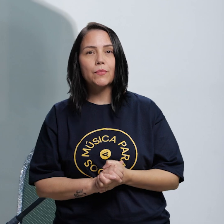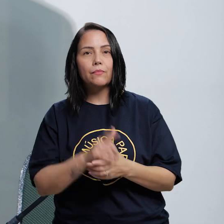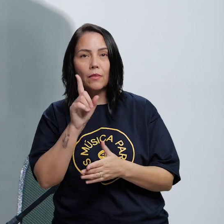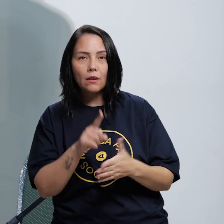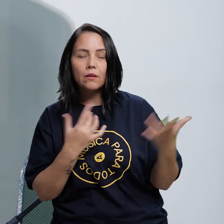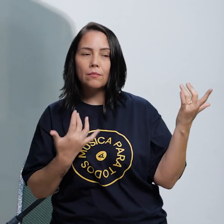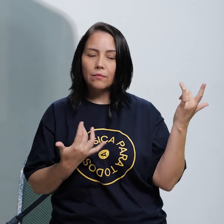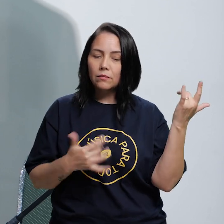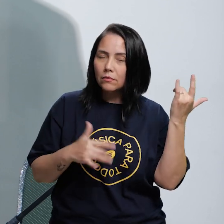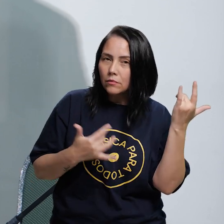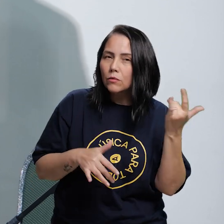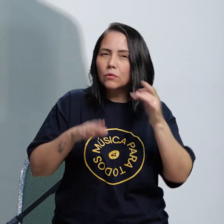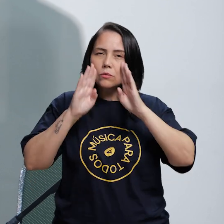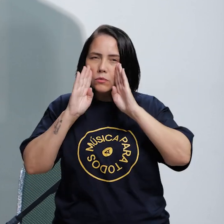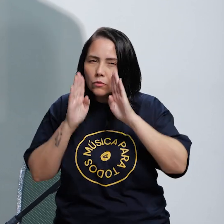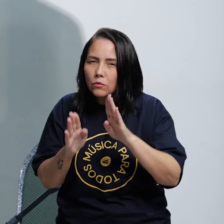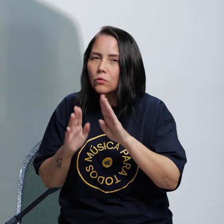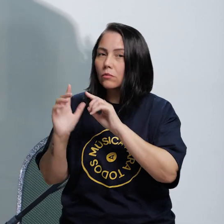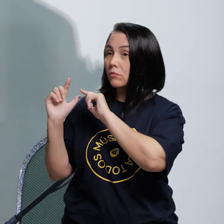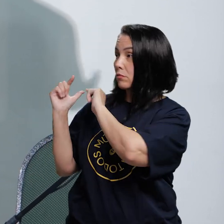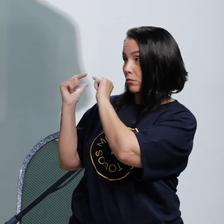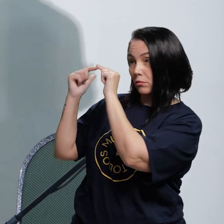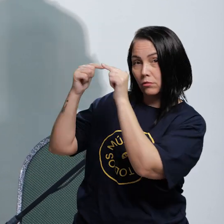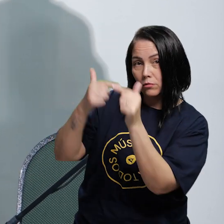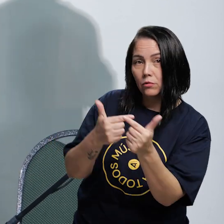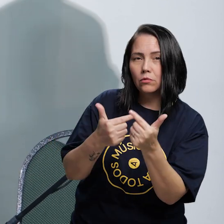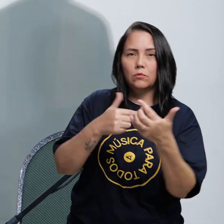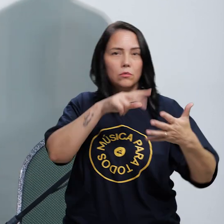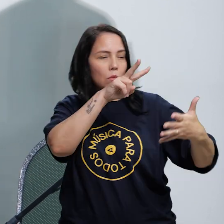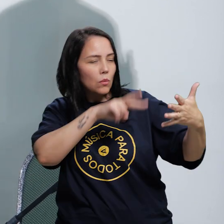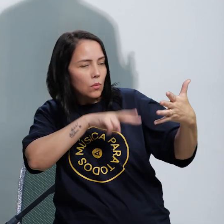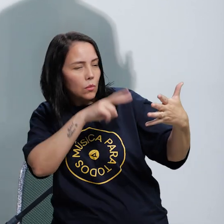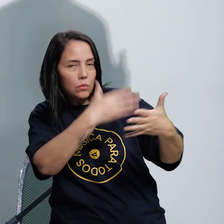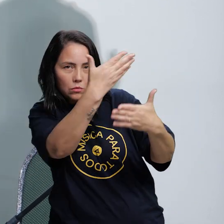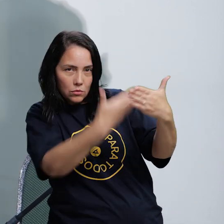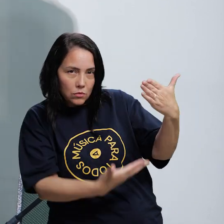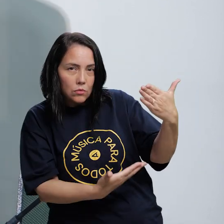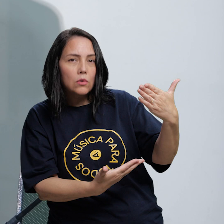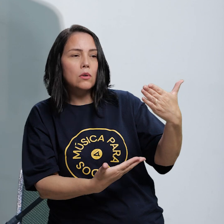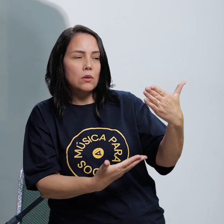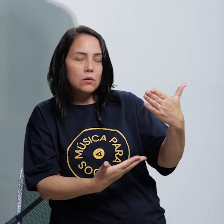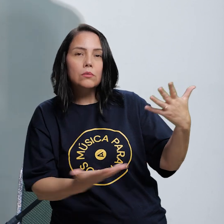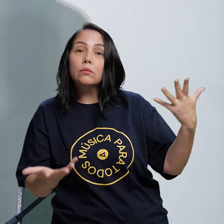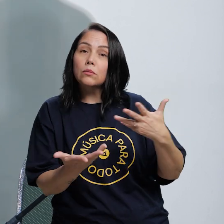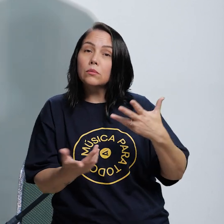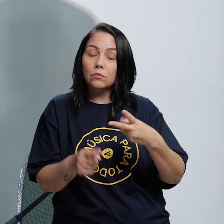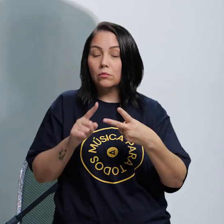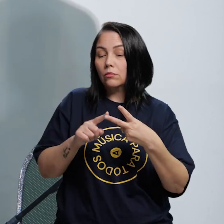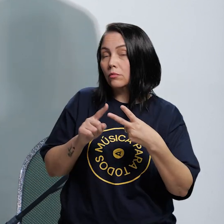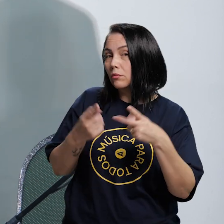violão voltado mais para o violão clássico, né? Onde trabalha a leitura de partitura. E nessa segunda música que ele